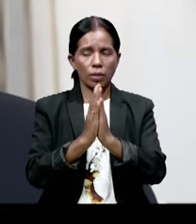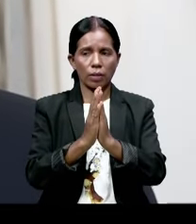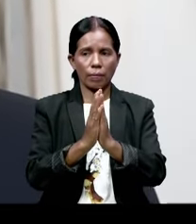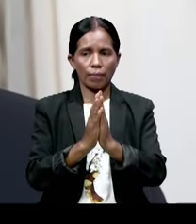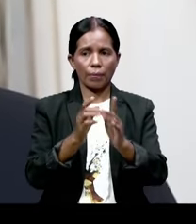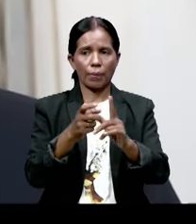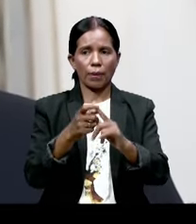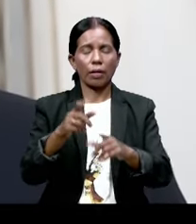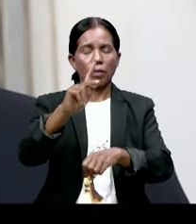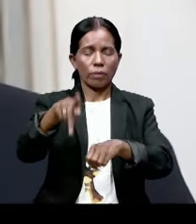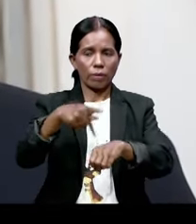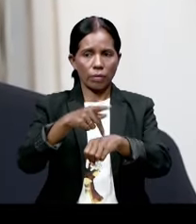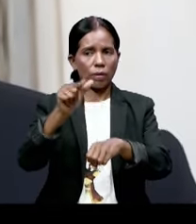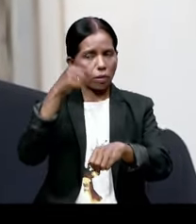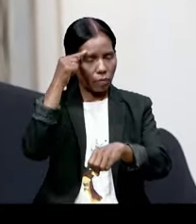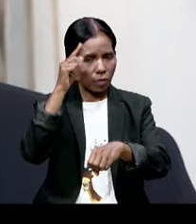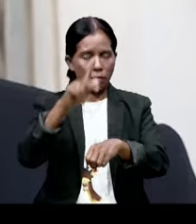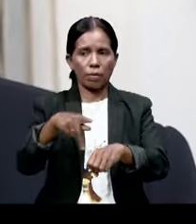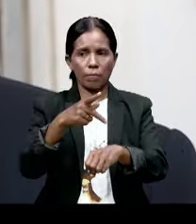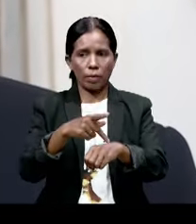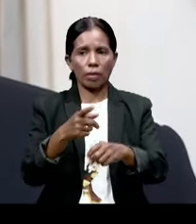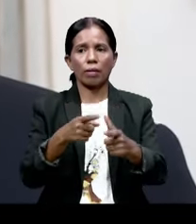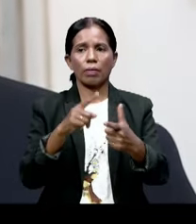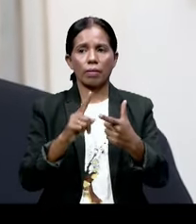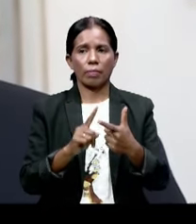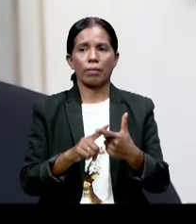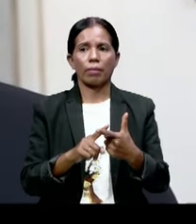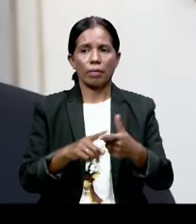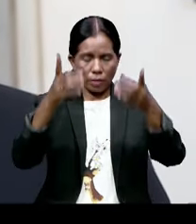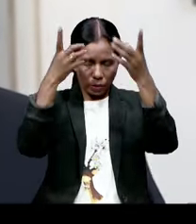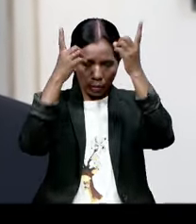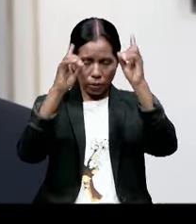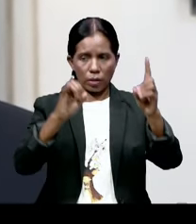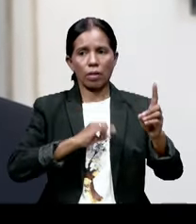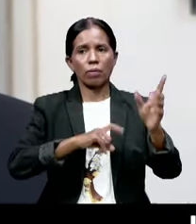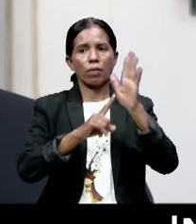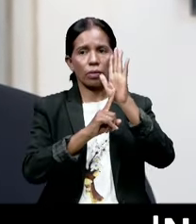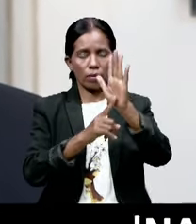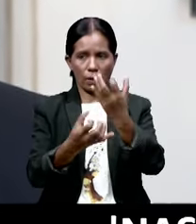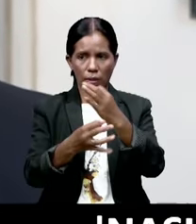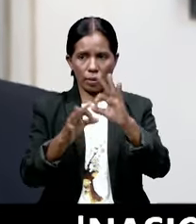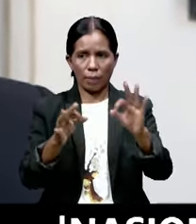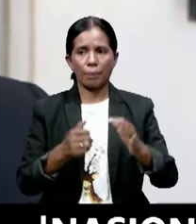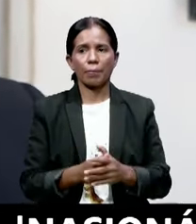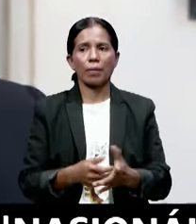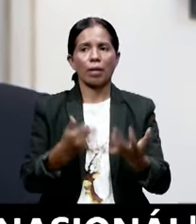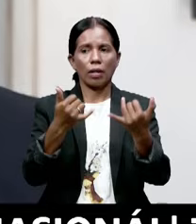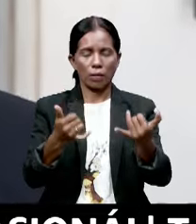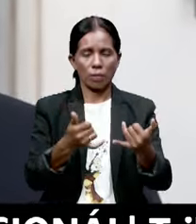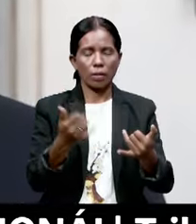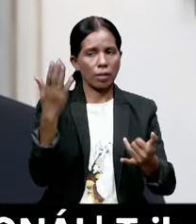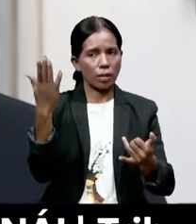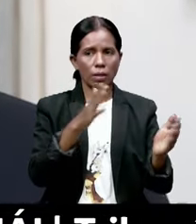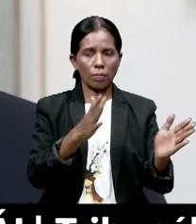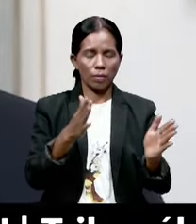Maihusi Filipina, governo Filipina, e decisão ao atoteona. E agora é o processo de